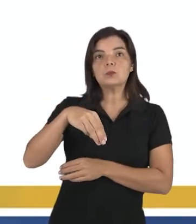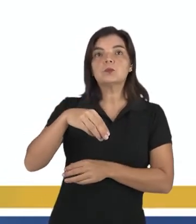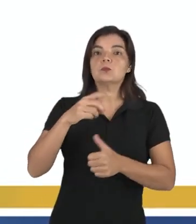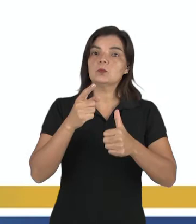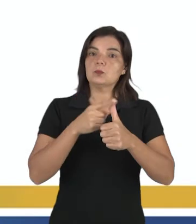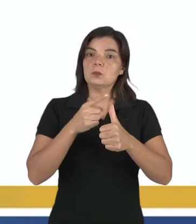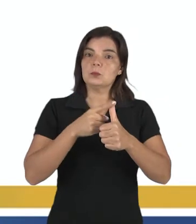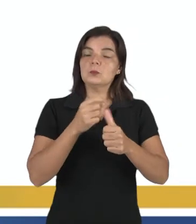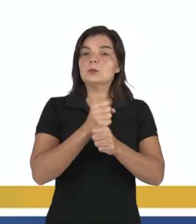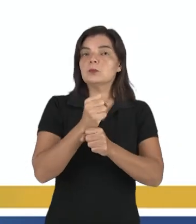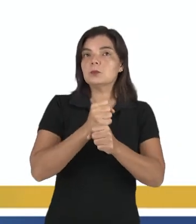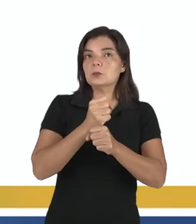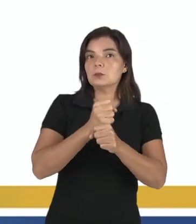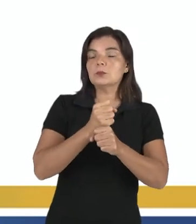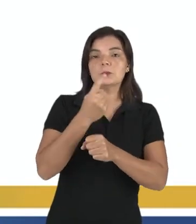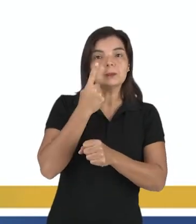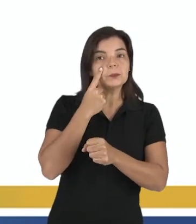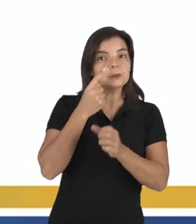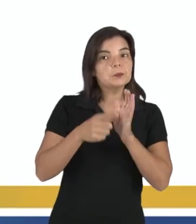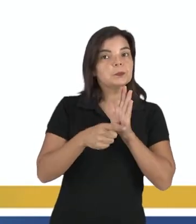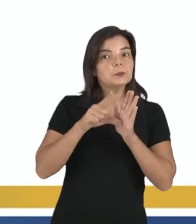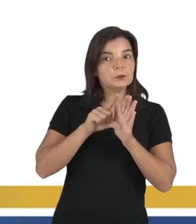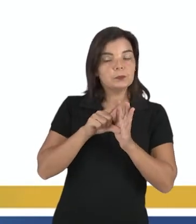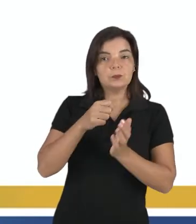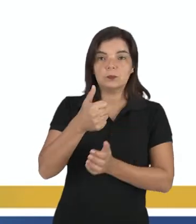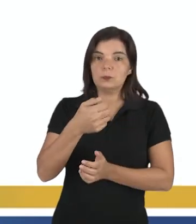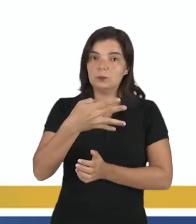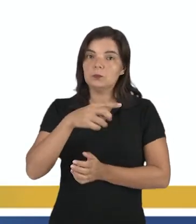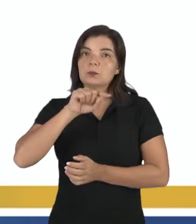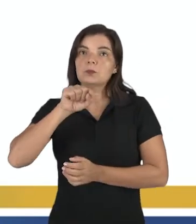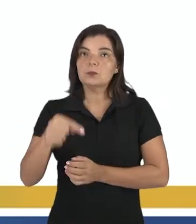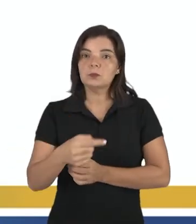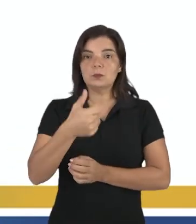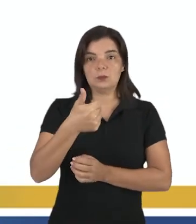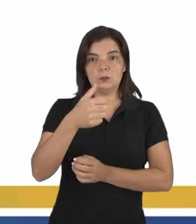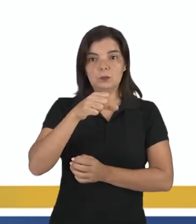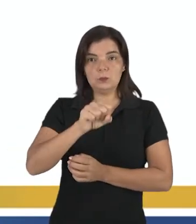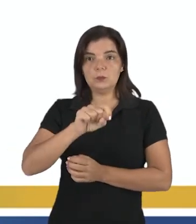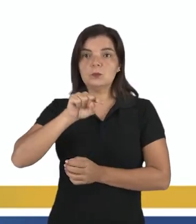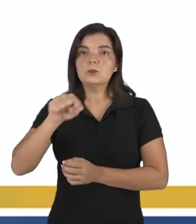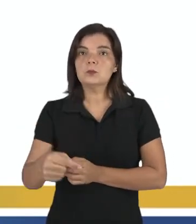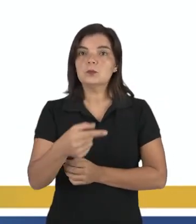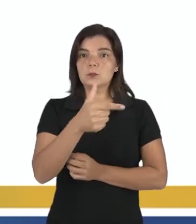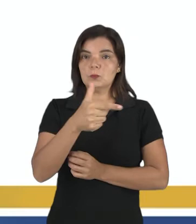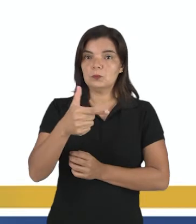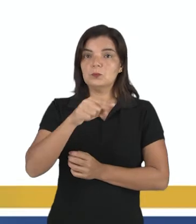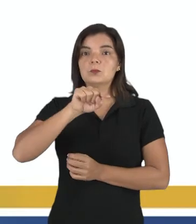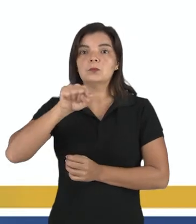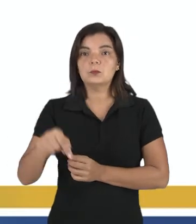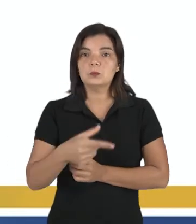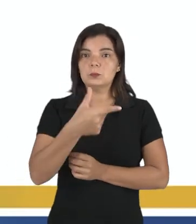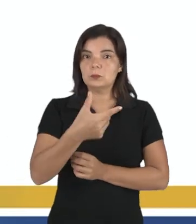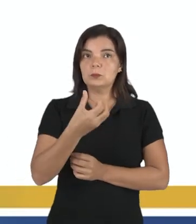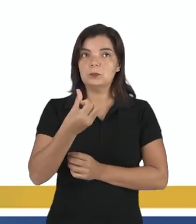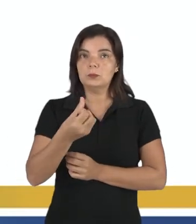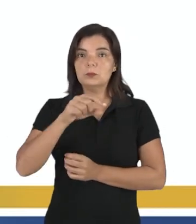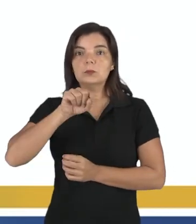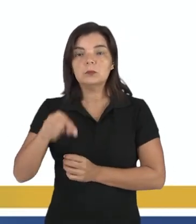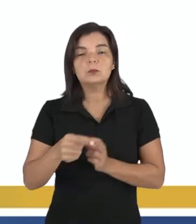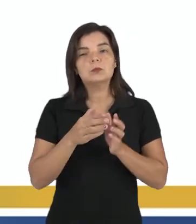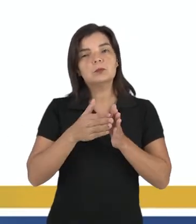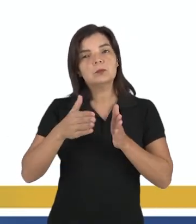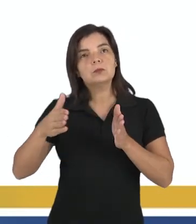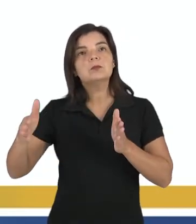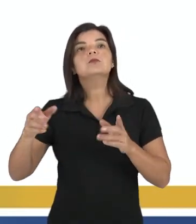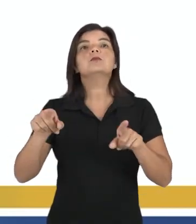do primeiro ano, que como nós vimos anteriormente, que é 14.000, 18.000, 22.000, 26.000 e aí vai para o enésimo